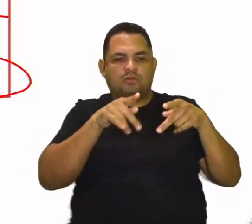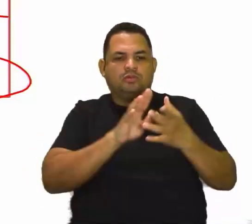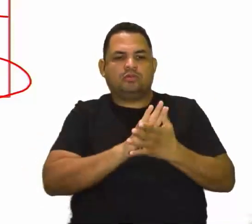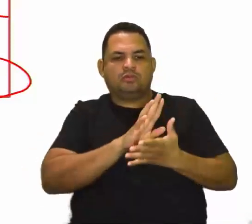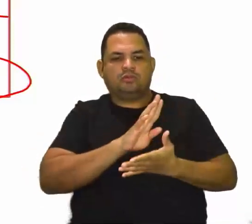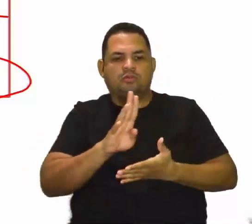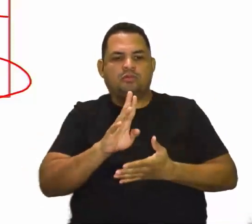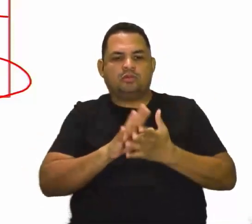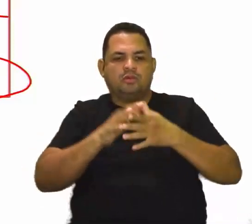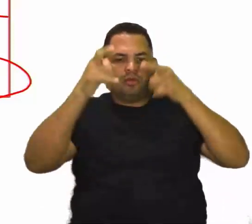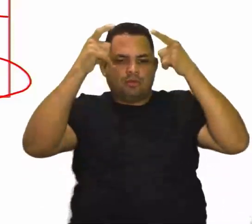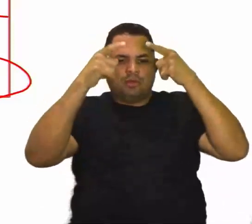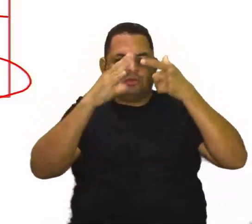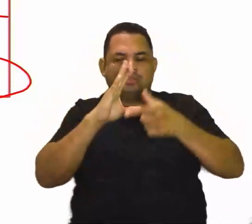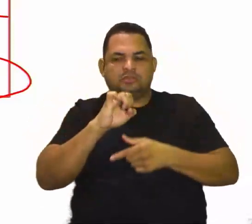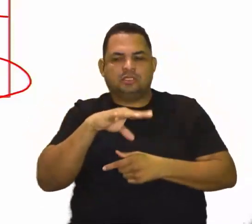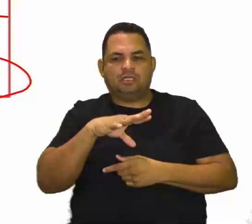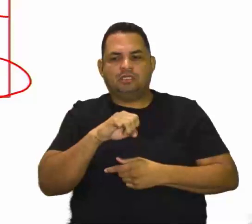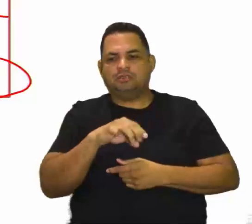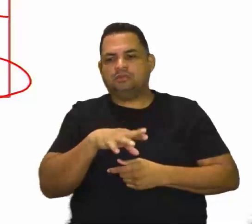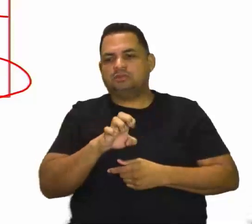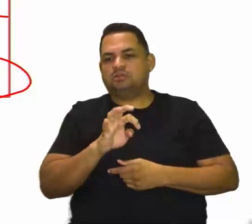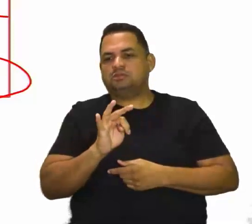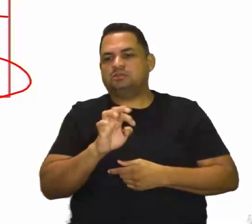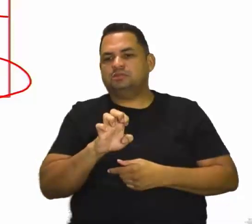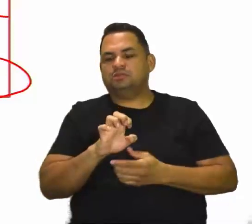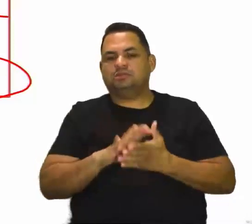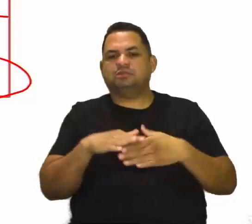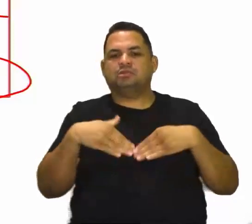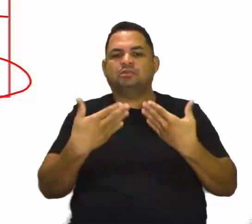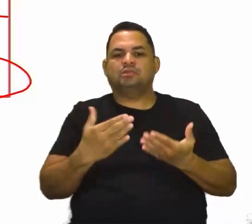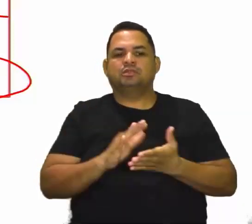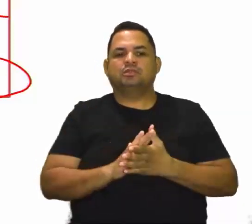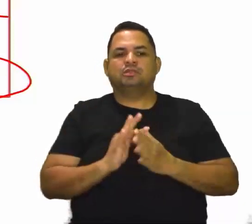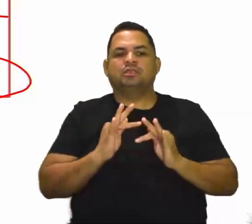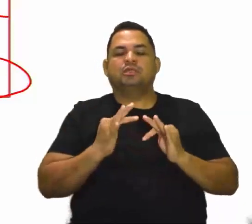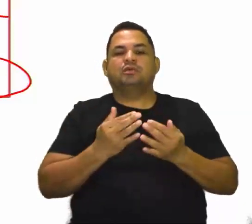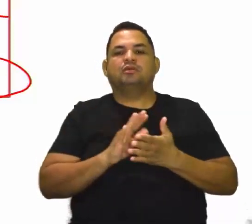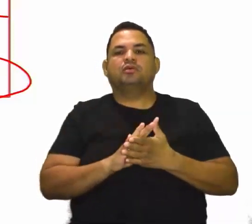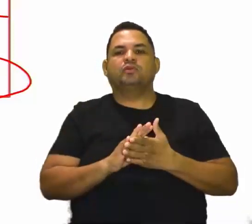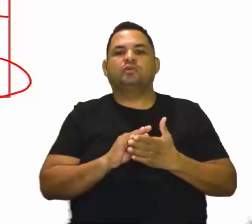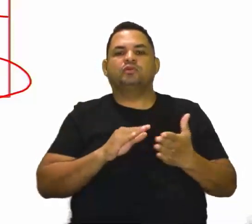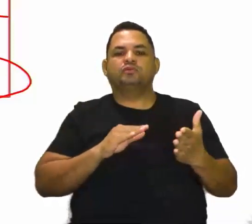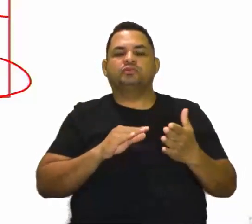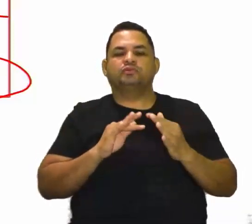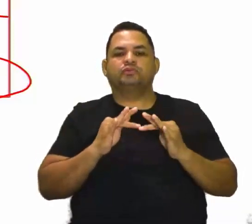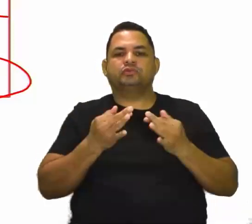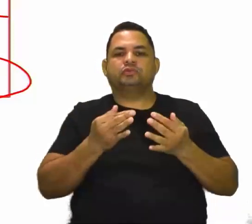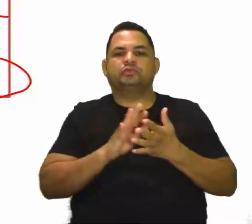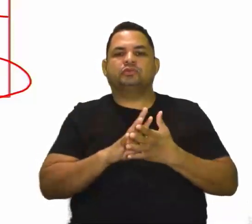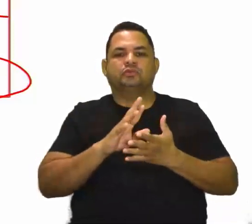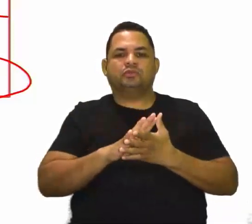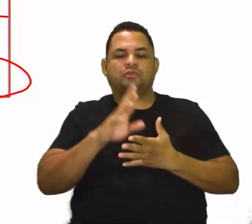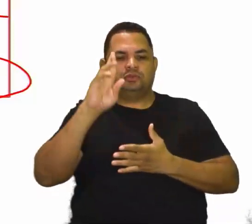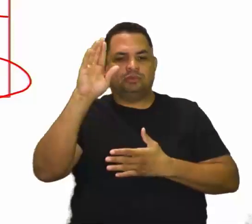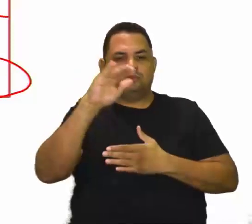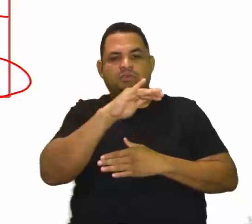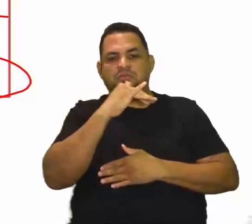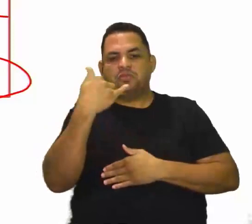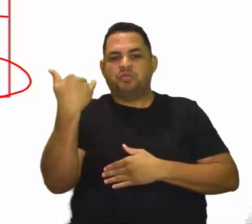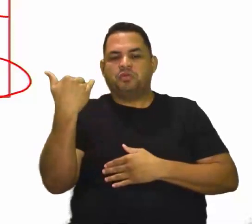chamada Monarquia Celeste. Até que o último líder vai ser eliminado.